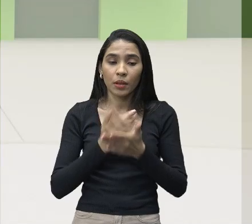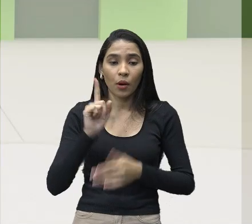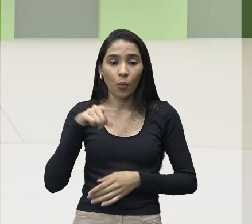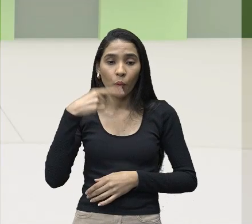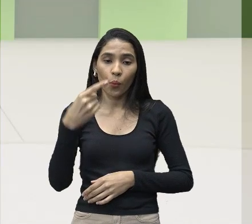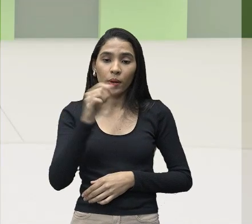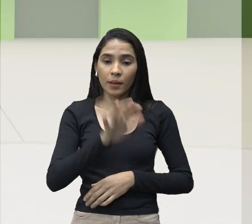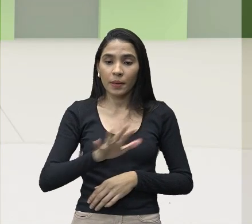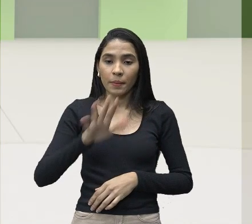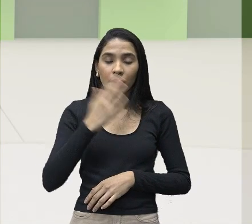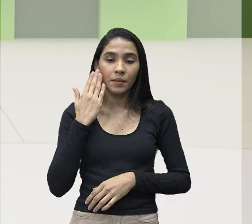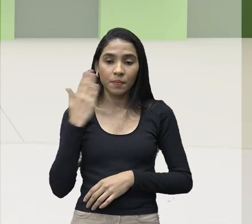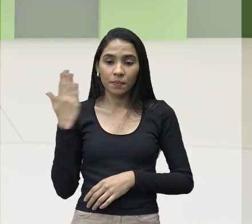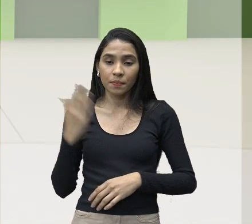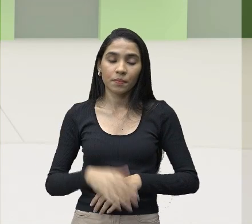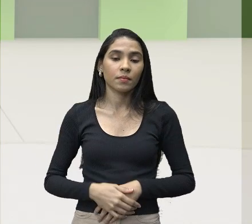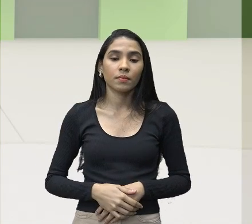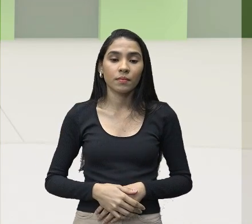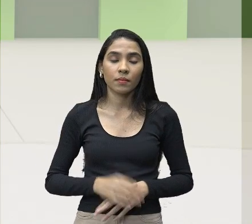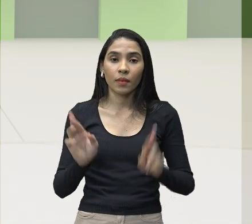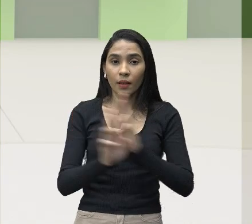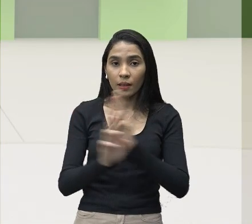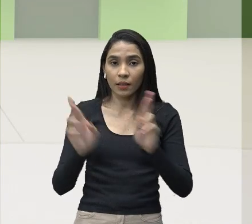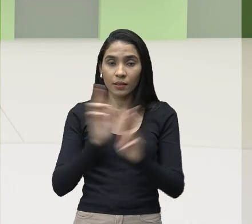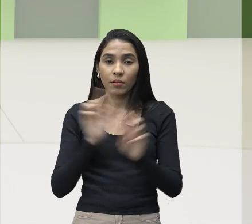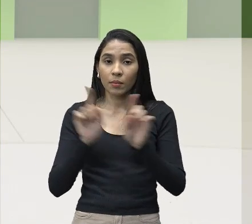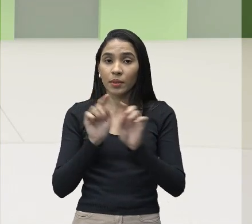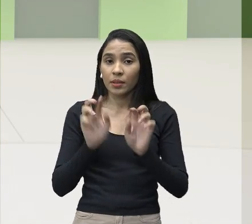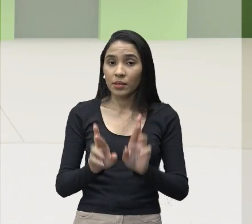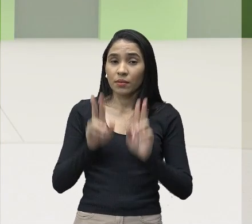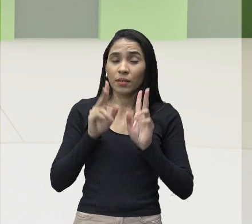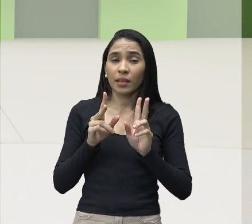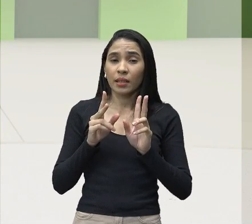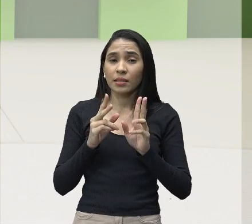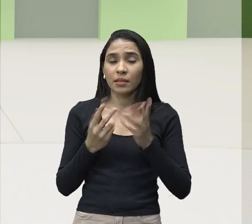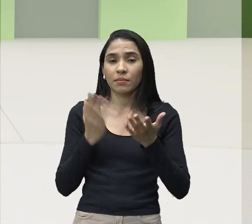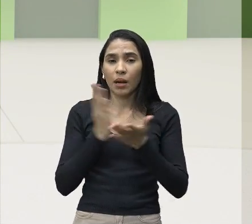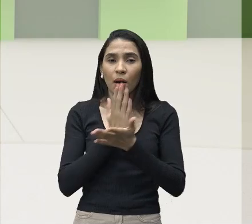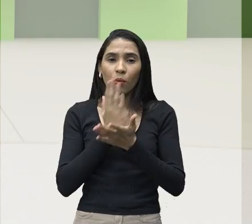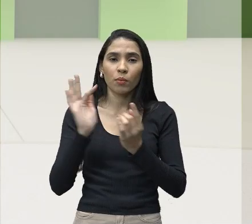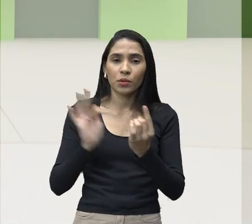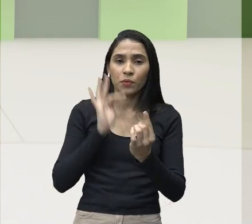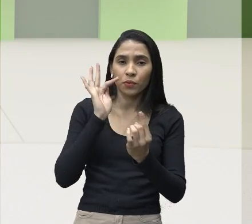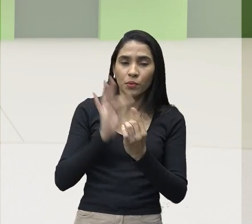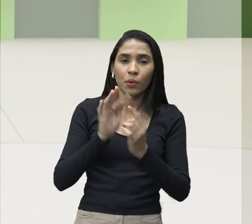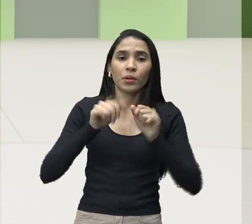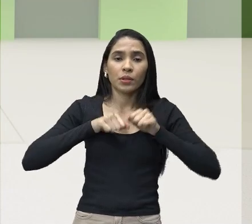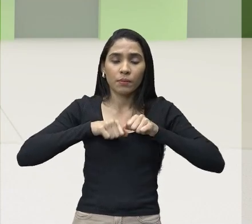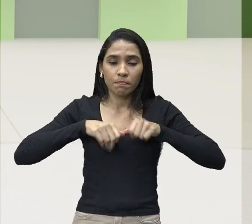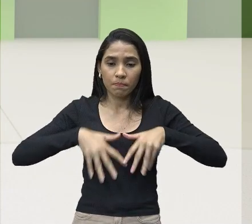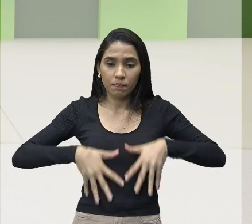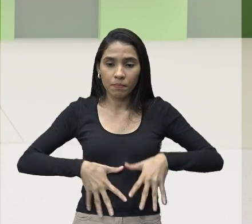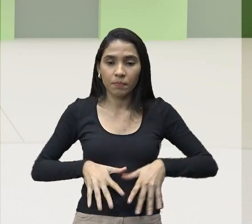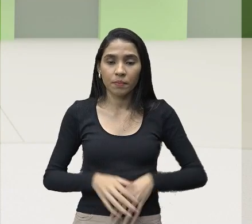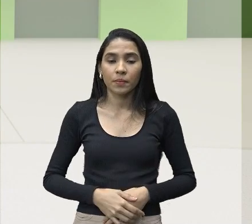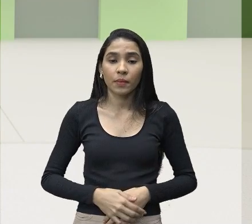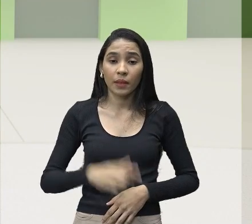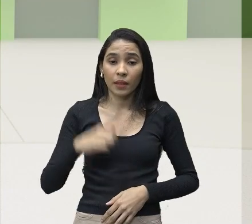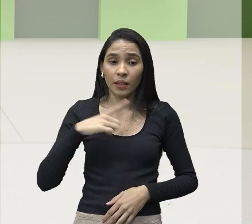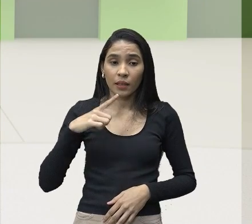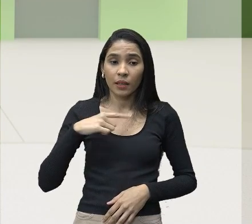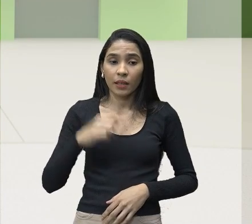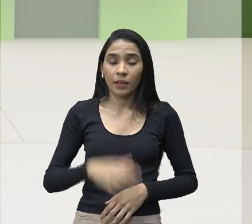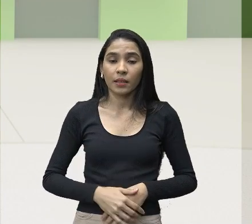próxima imagem, a relação e a diferença de algumas funções desses nervos. A gente tem aqui a